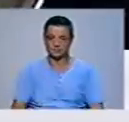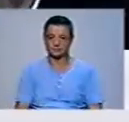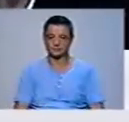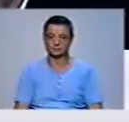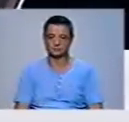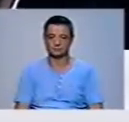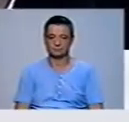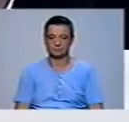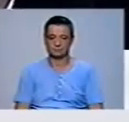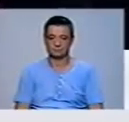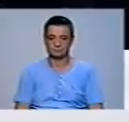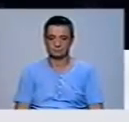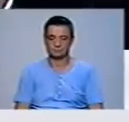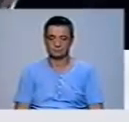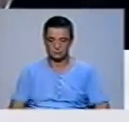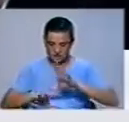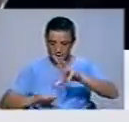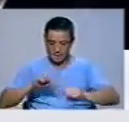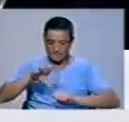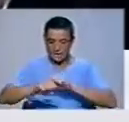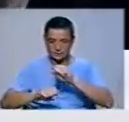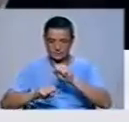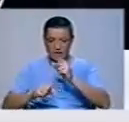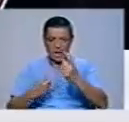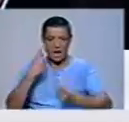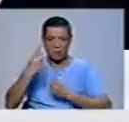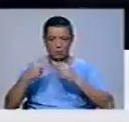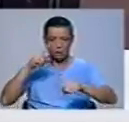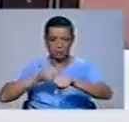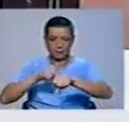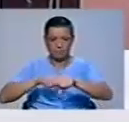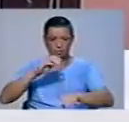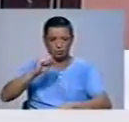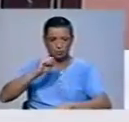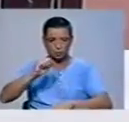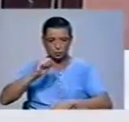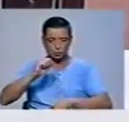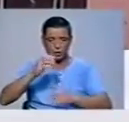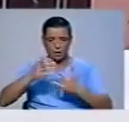Vamos deixar a massa alguns segundos e depois, a partir daí,